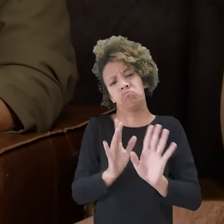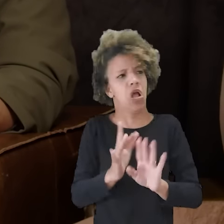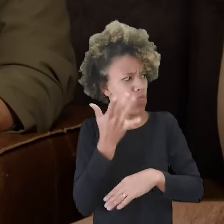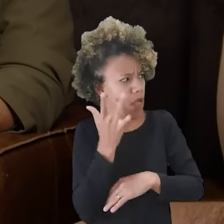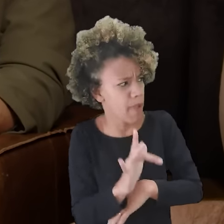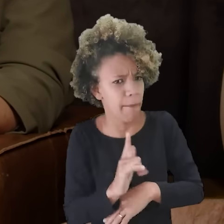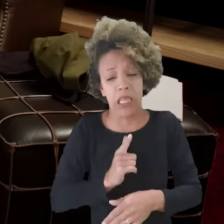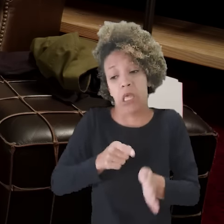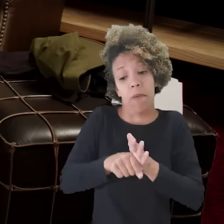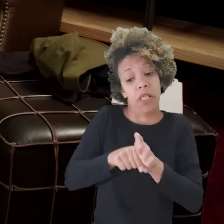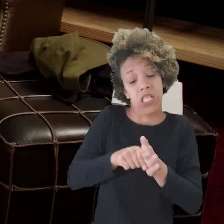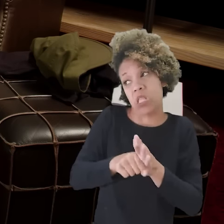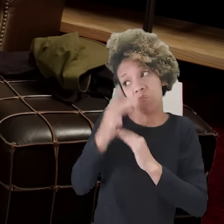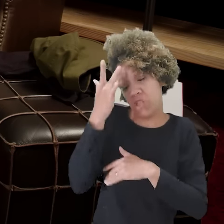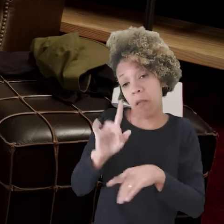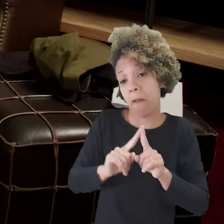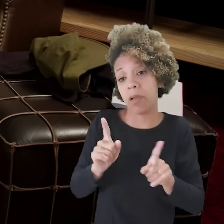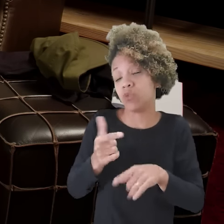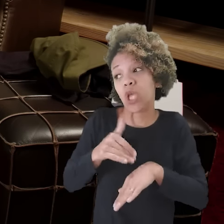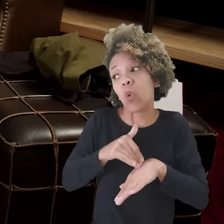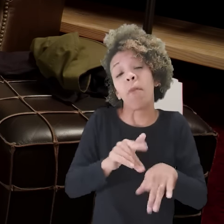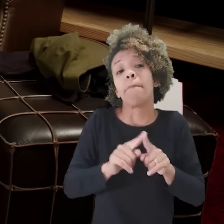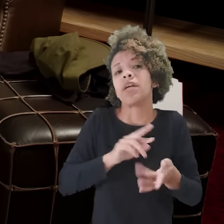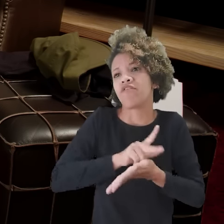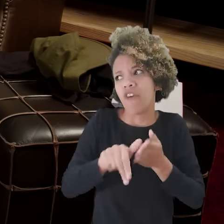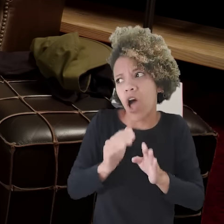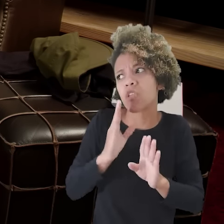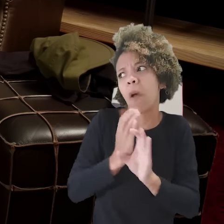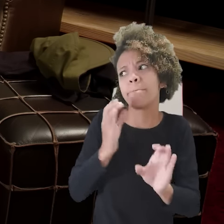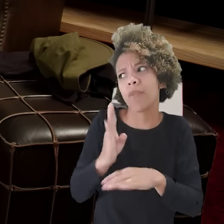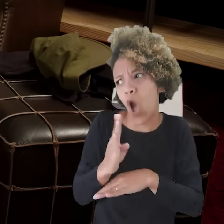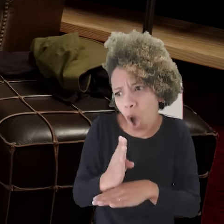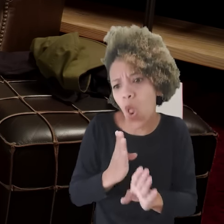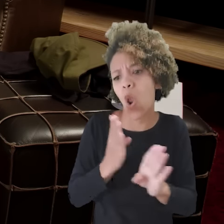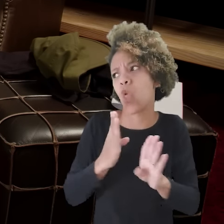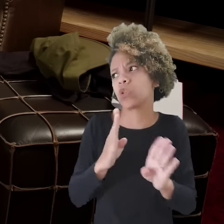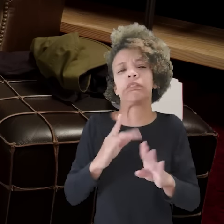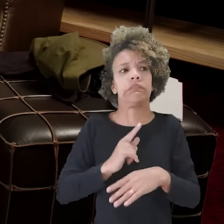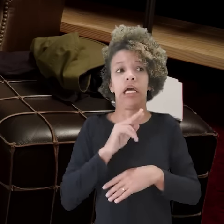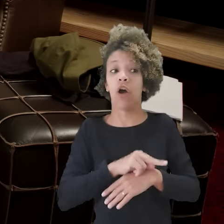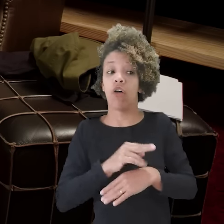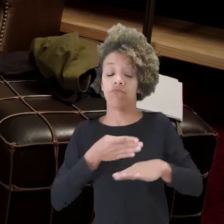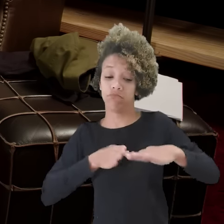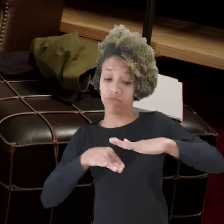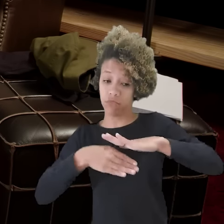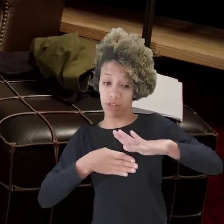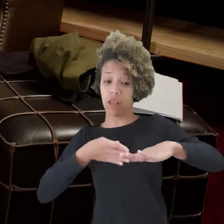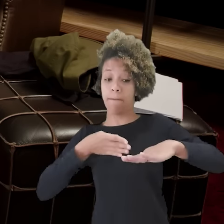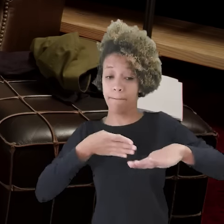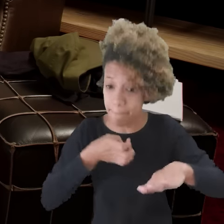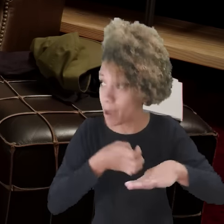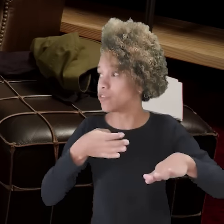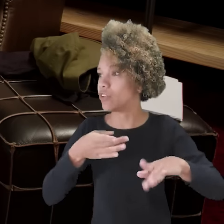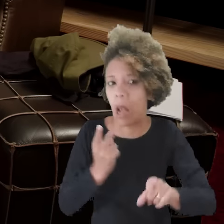pra ter essa ideia eles até dizem que não tem culpa nisso mas vários biomas que falam que é exatamente isso E aí passa o que acontece assim eu tomaram ele passa lá e ele bate na